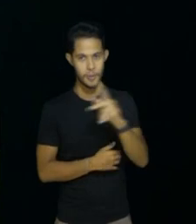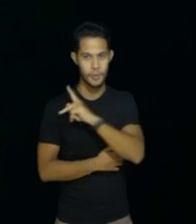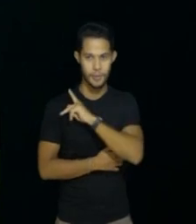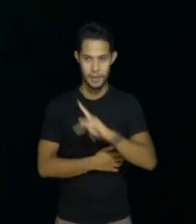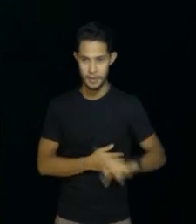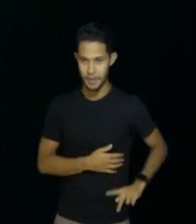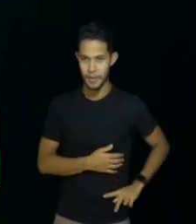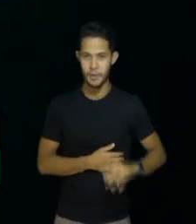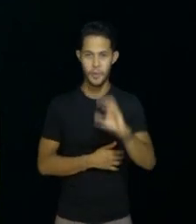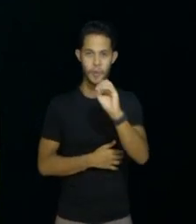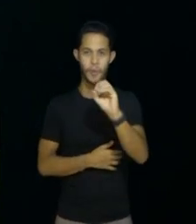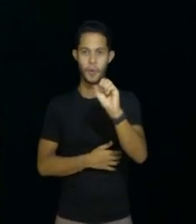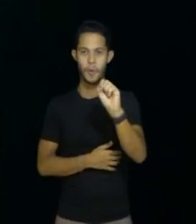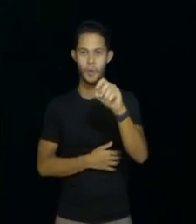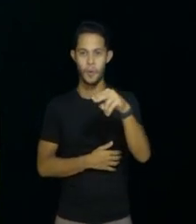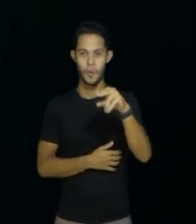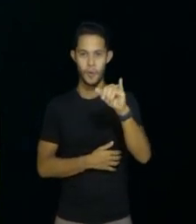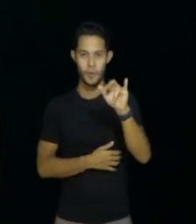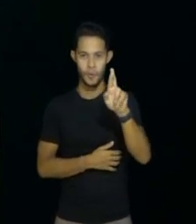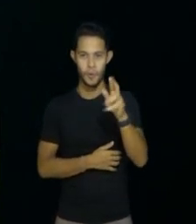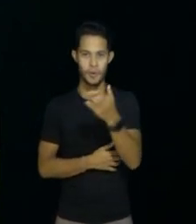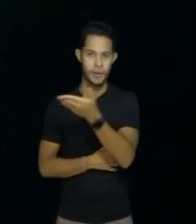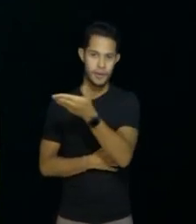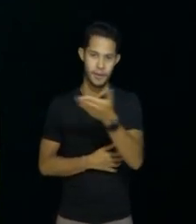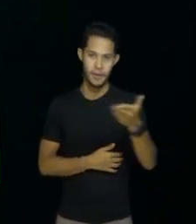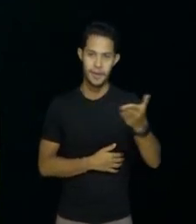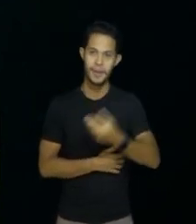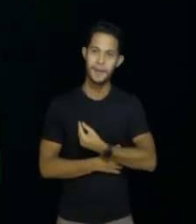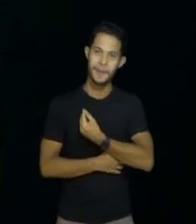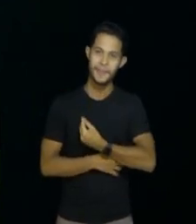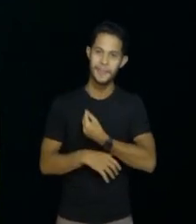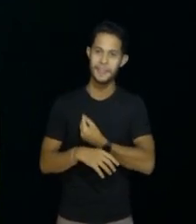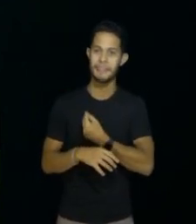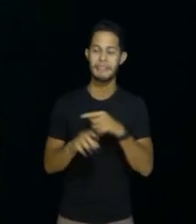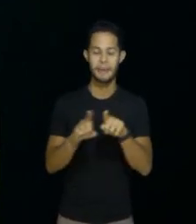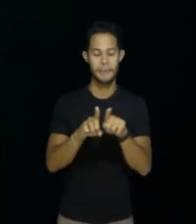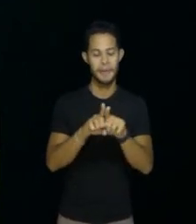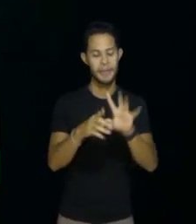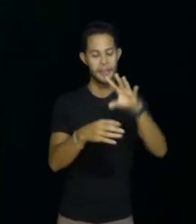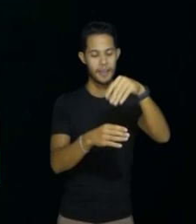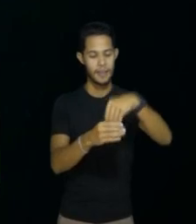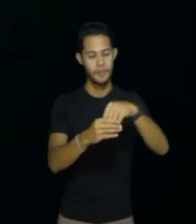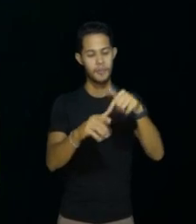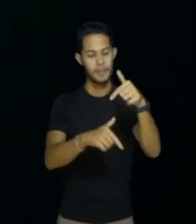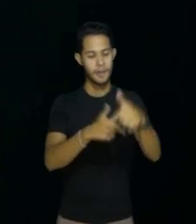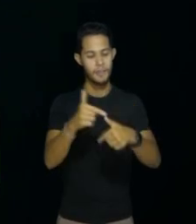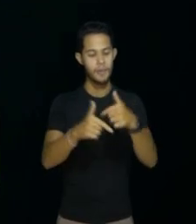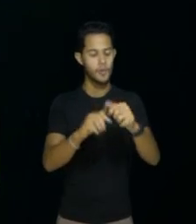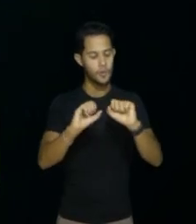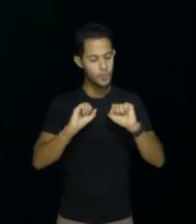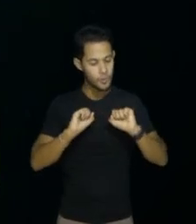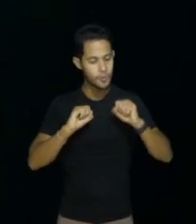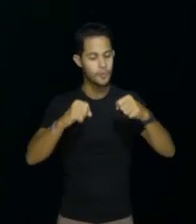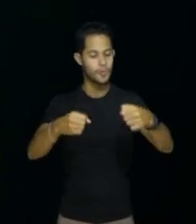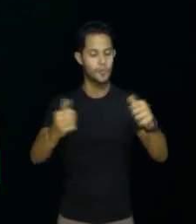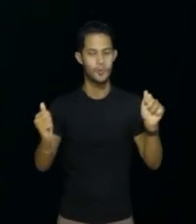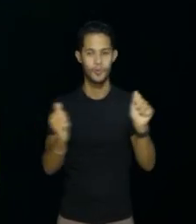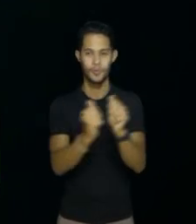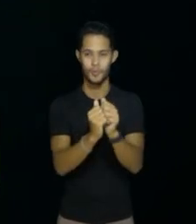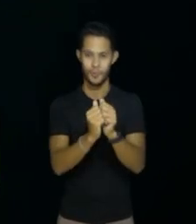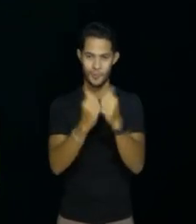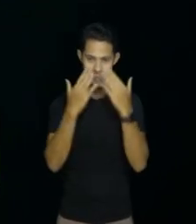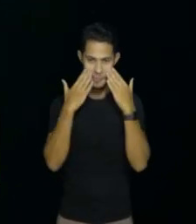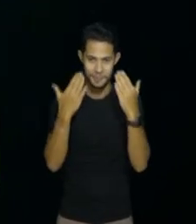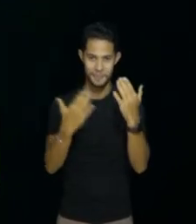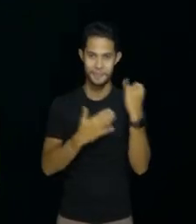Massaneiro. Em seus nomes, a todos os cooperados, todos os trabalhadores que demonstram essa força importante. Blumenau tem o valor